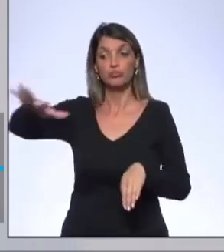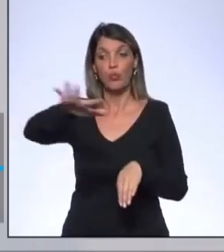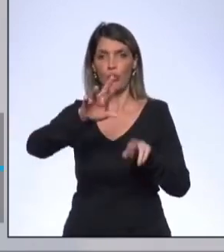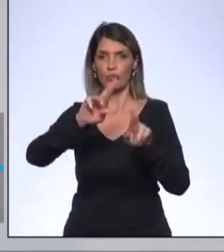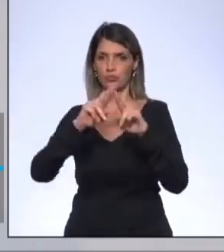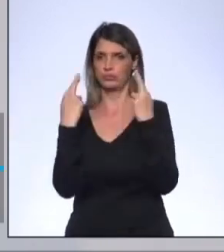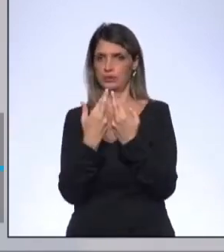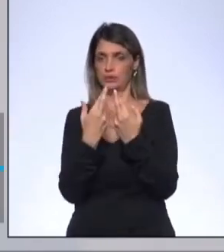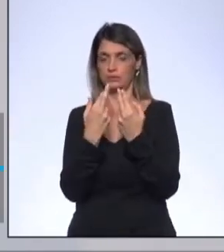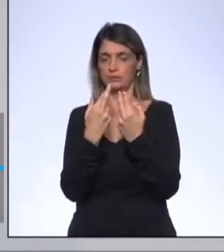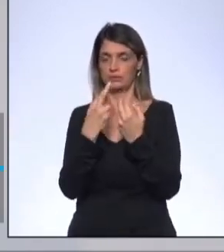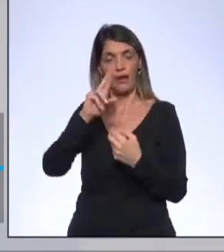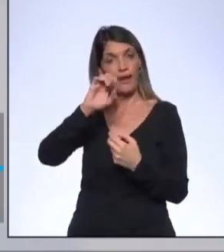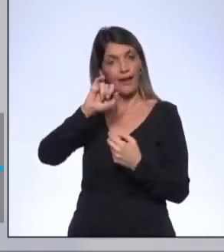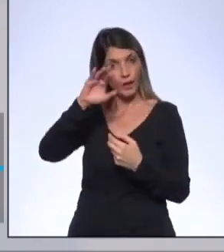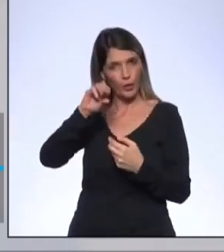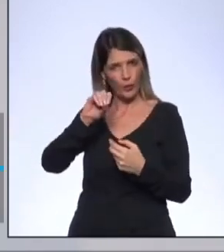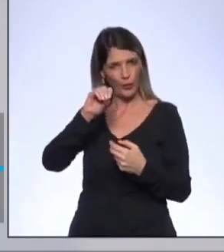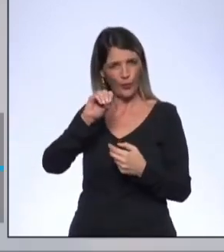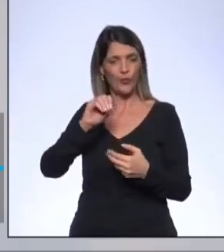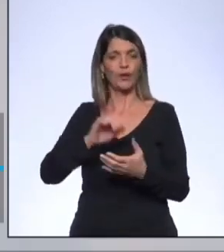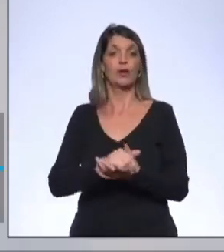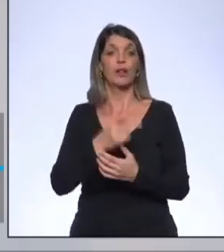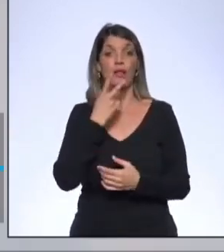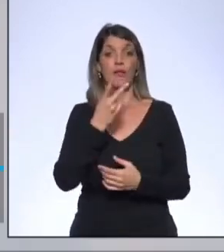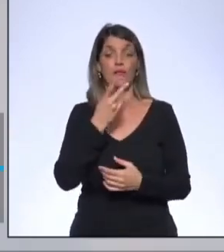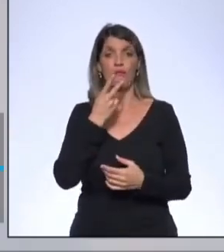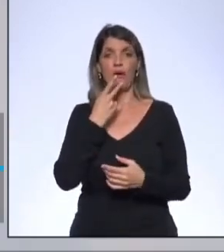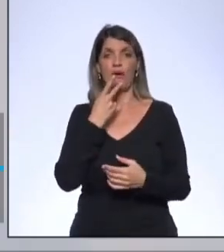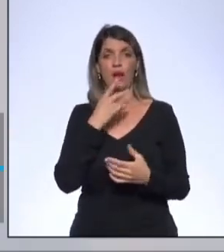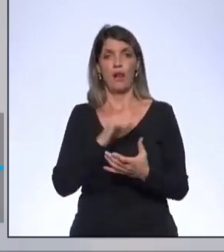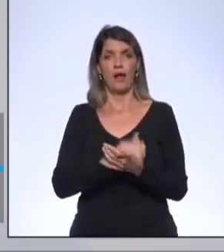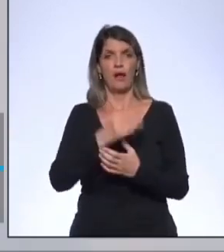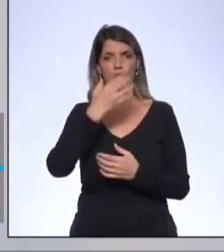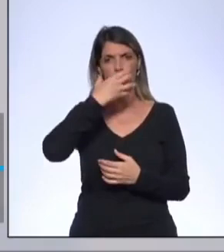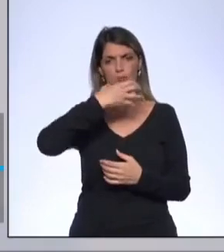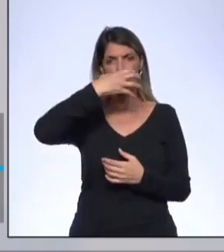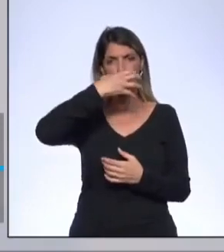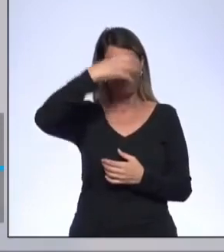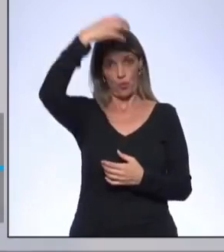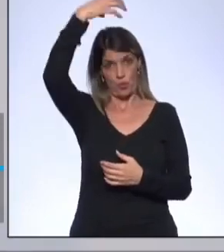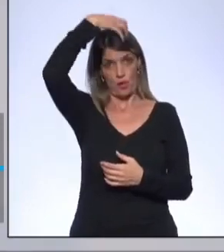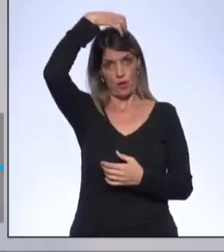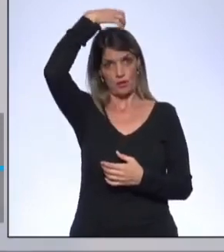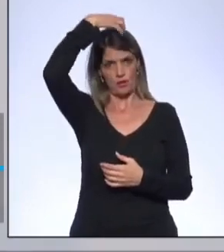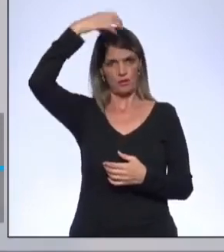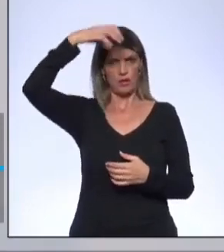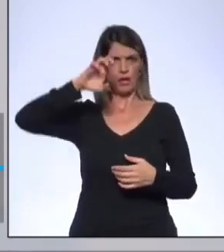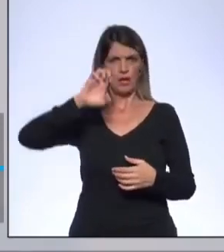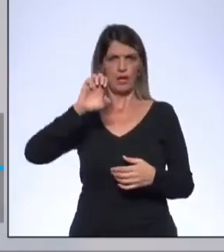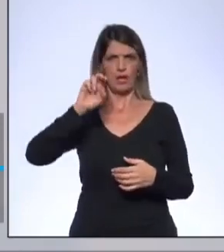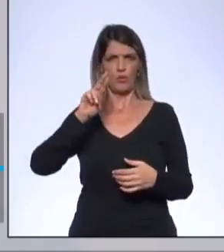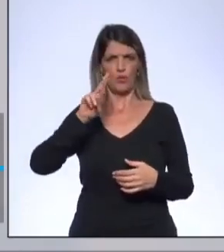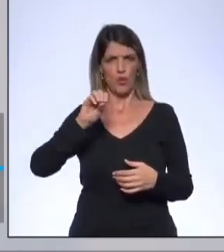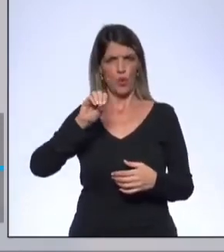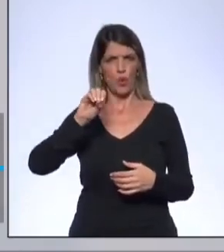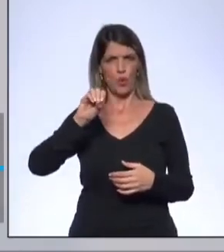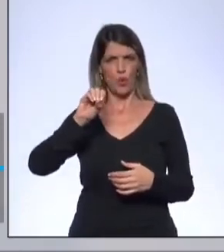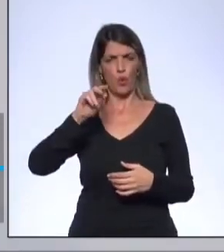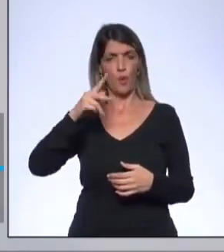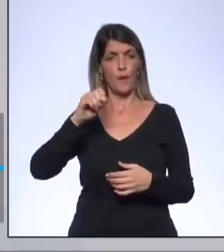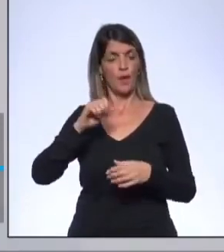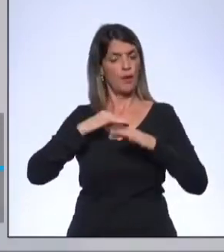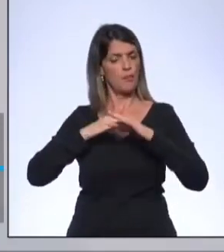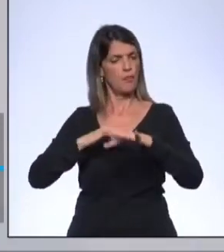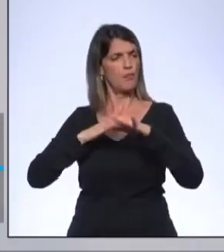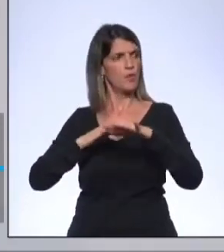E quando a gente fala de formação das monarquias europeias, as monarquias absolutistas, a gente está falando justamente do